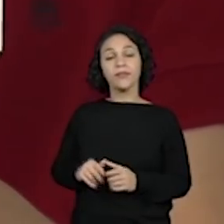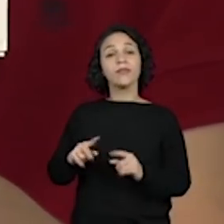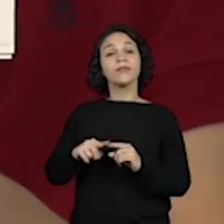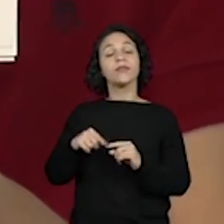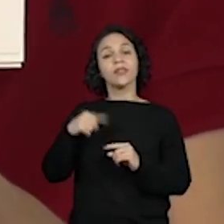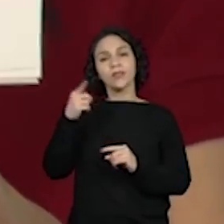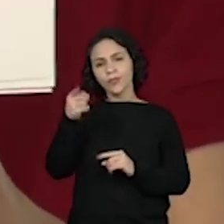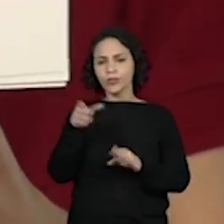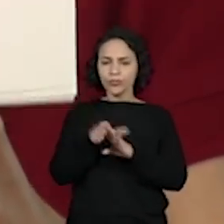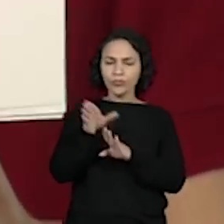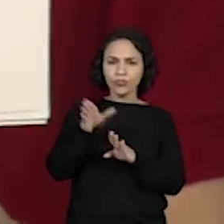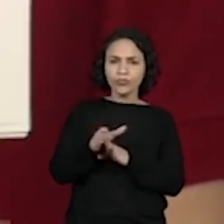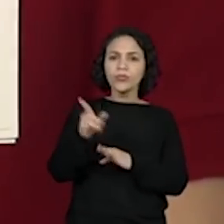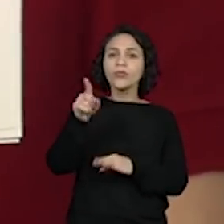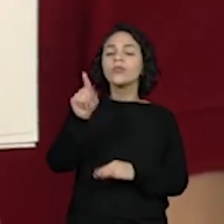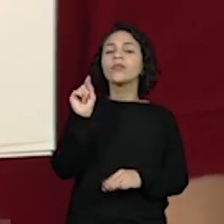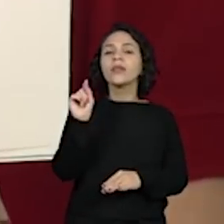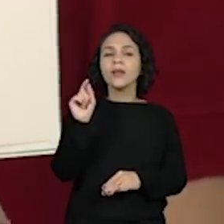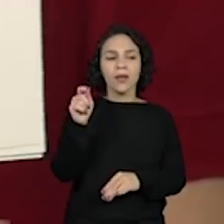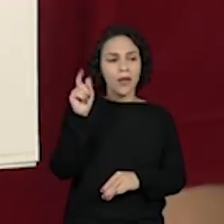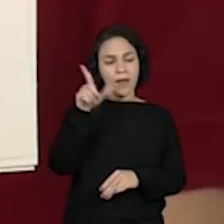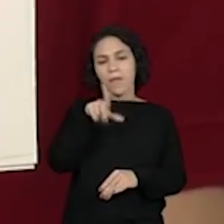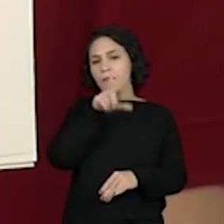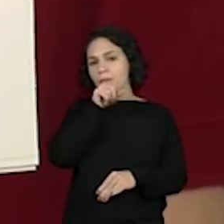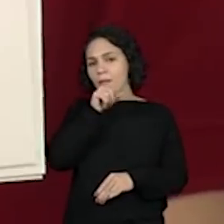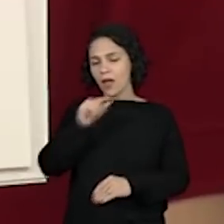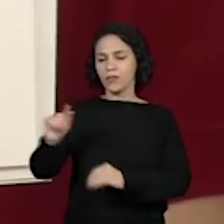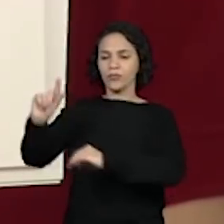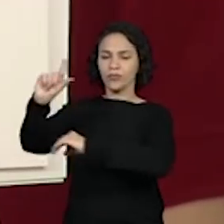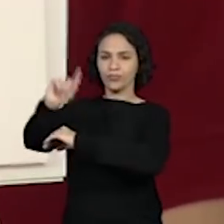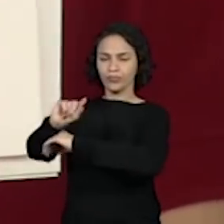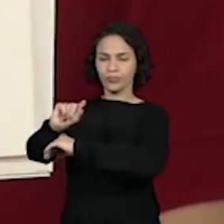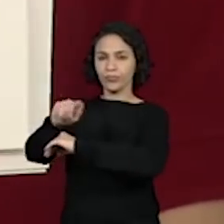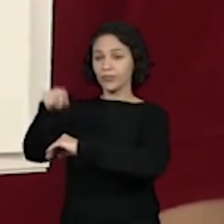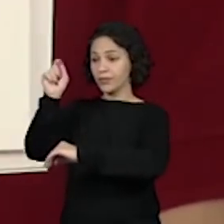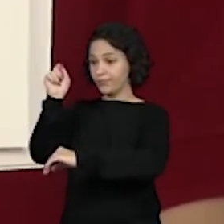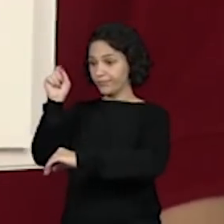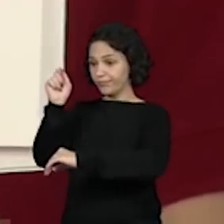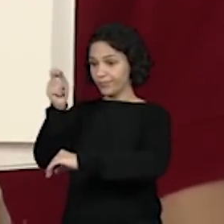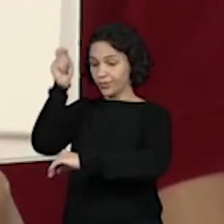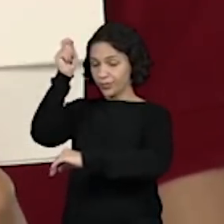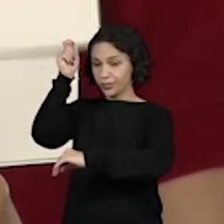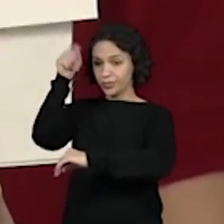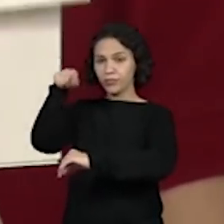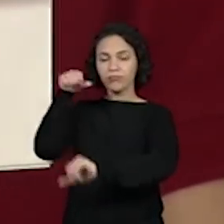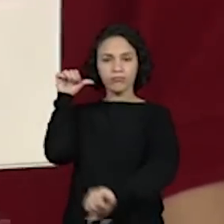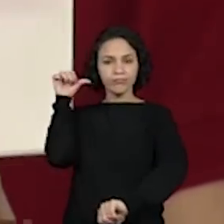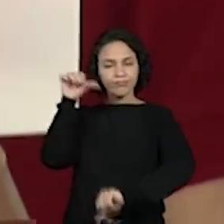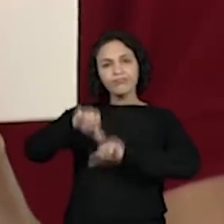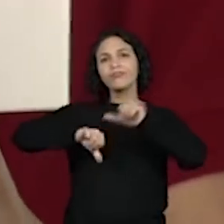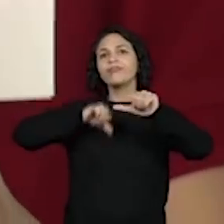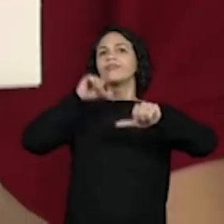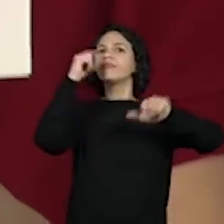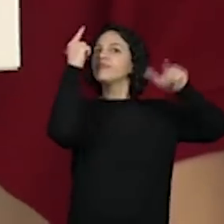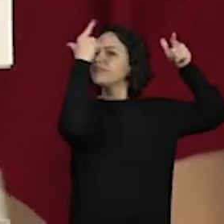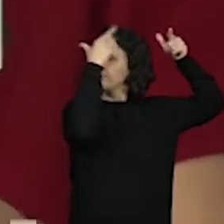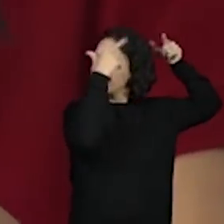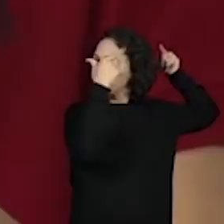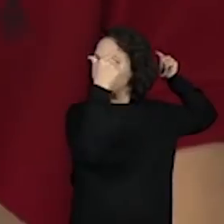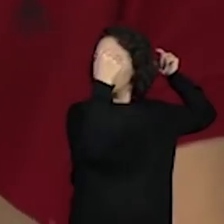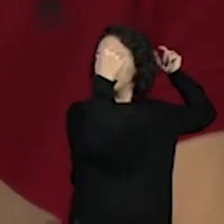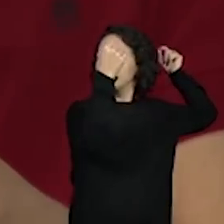Seguindo as orientações, ela tocou com a varinha nesse pássaro que encontrou sobre a pedra, que se transformou em um